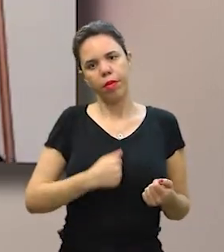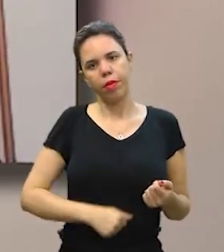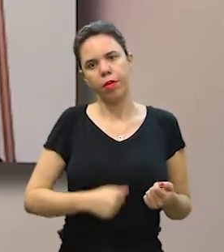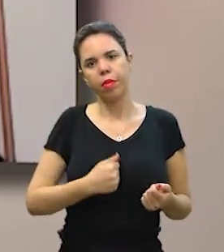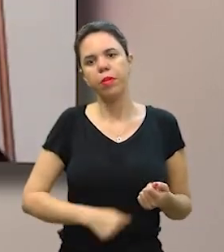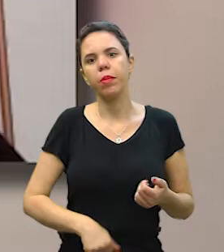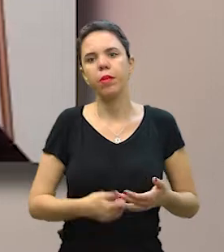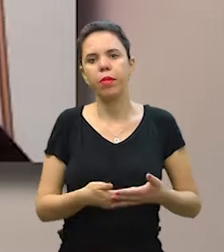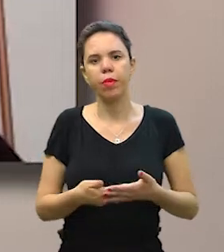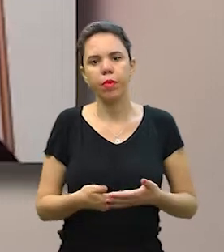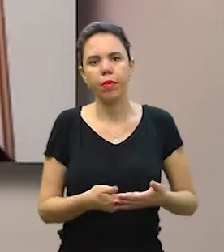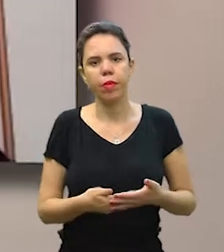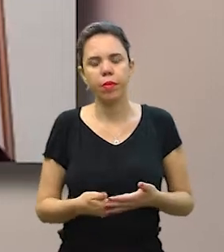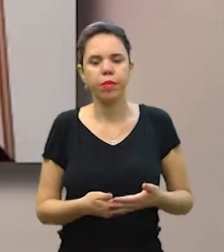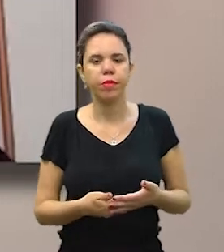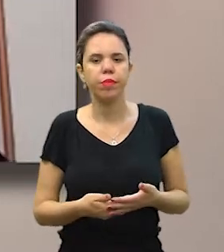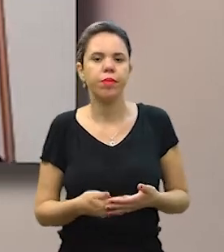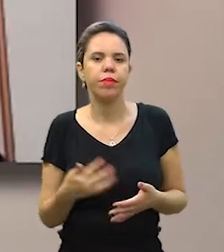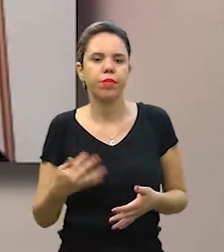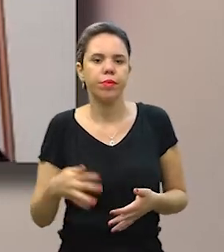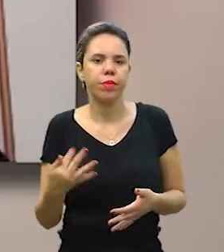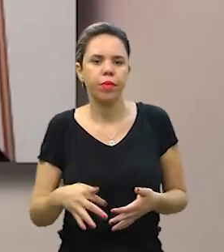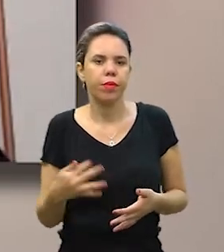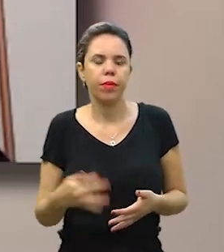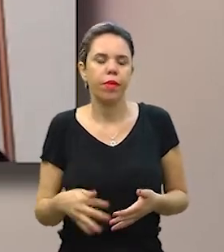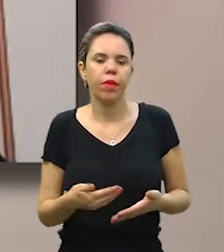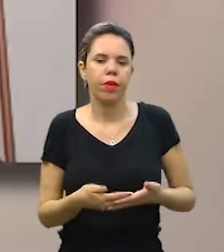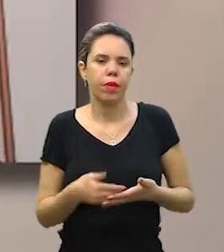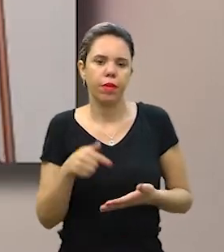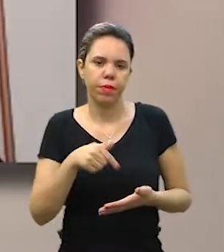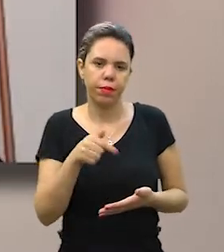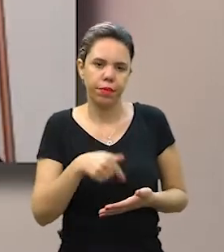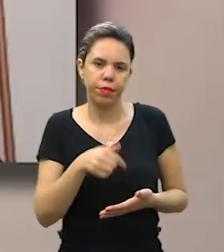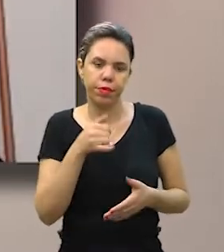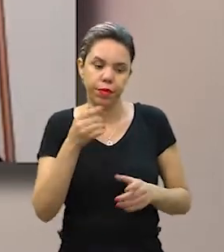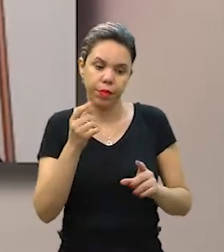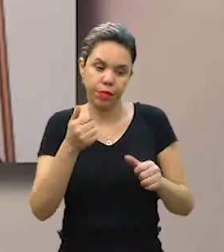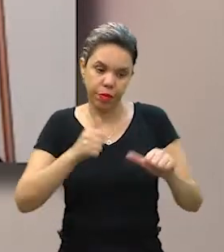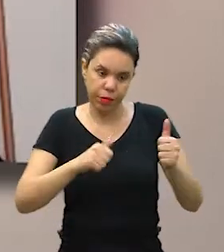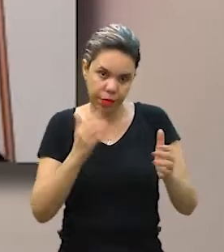bebê, né? E a cólica do lactente, quando